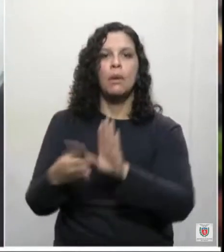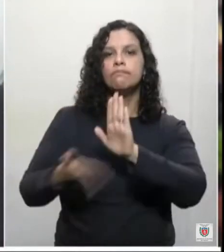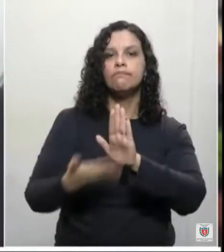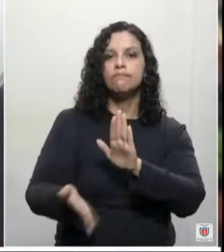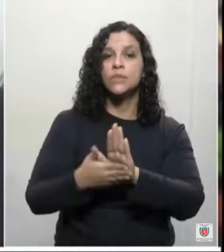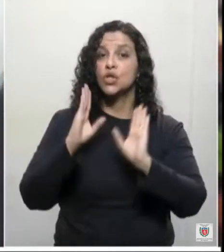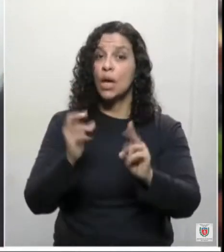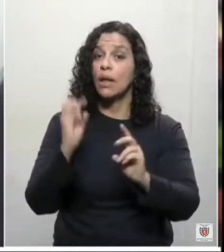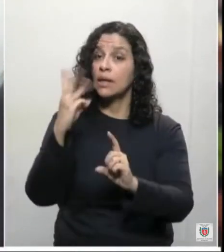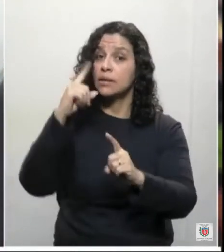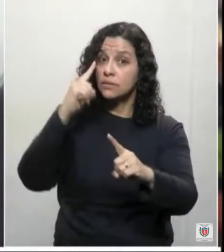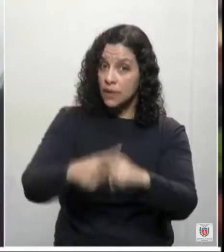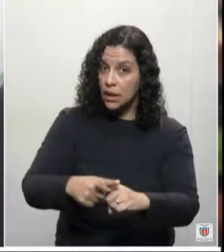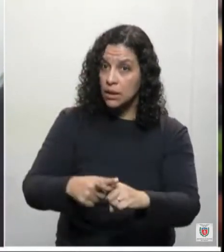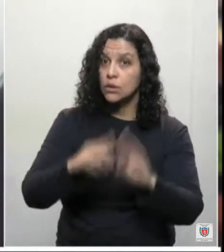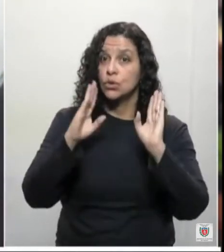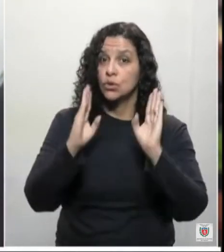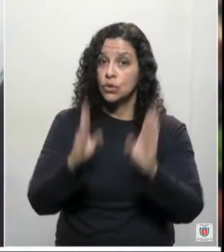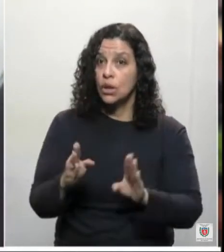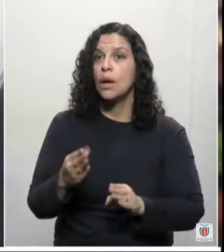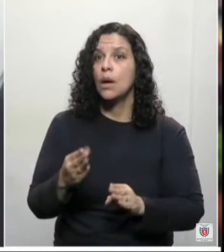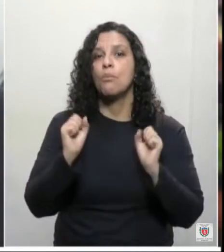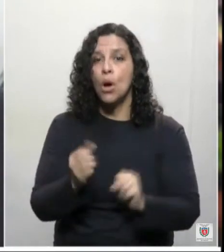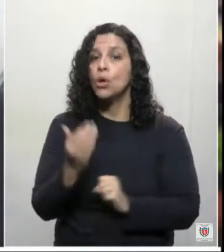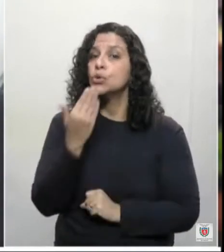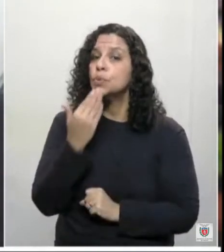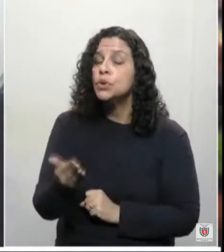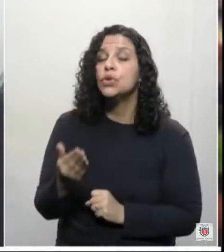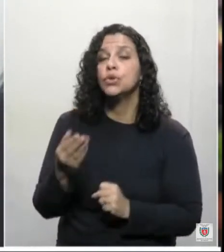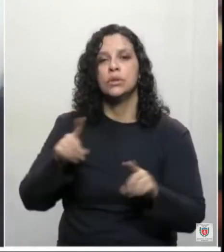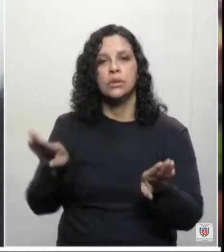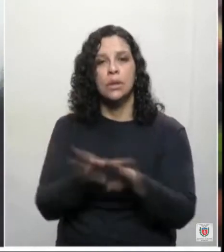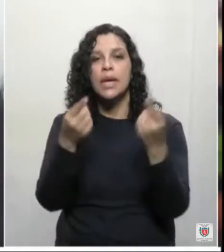presidente, já passou de 3 vezes. Eu posso pedir a musiquinha no Fantástico. Obrigado.